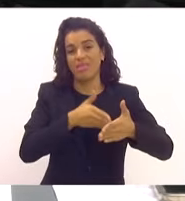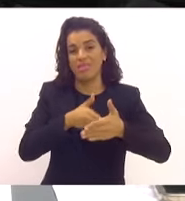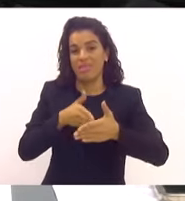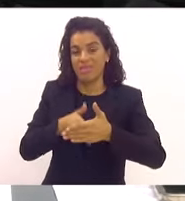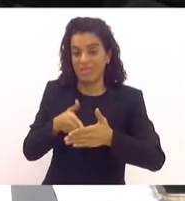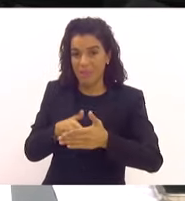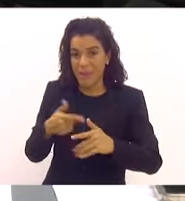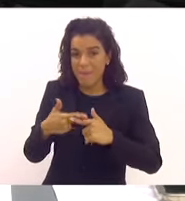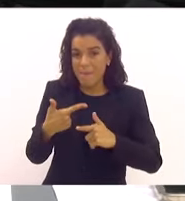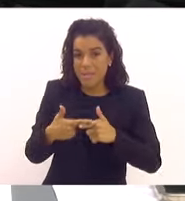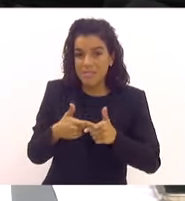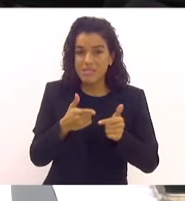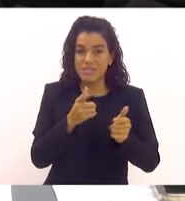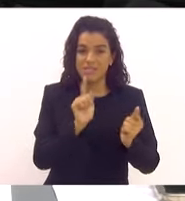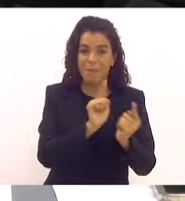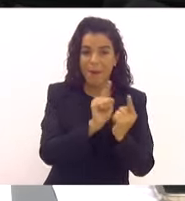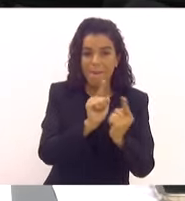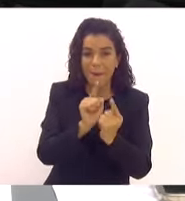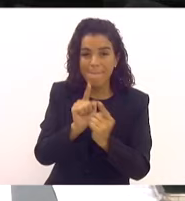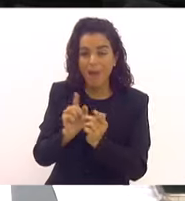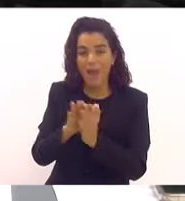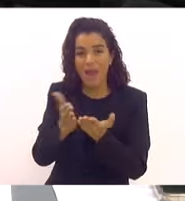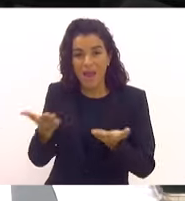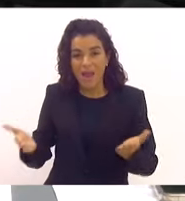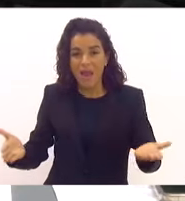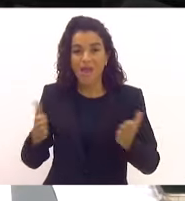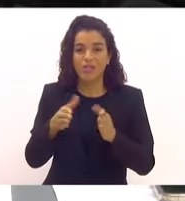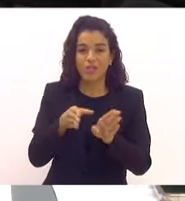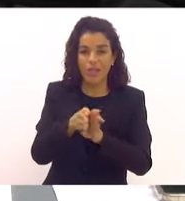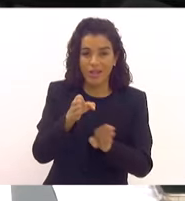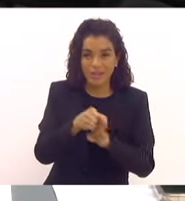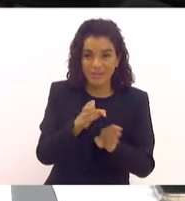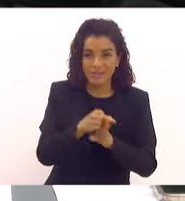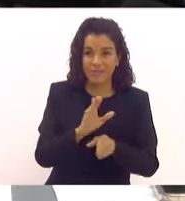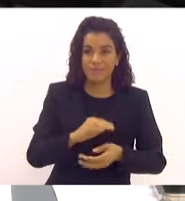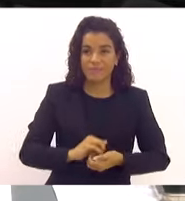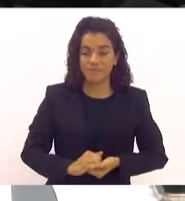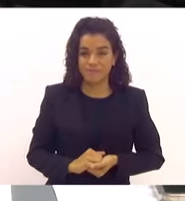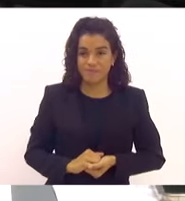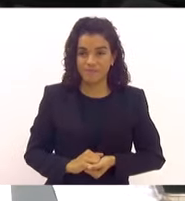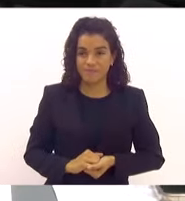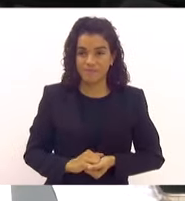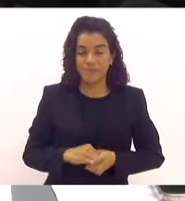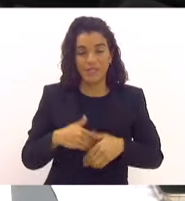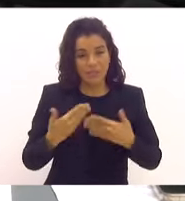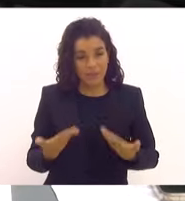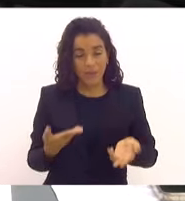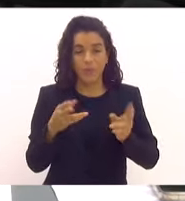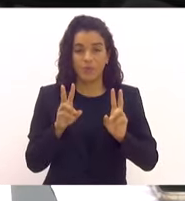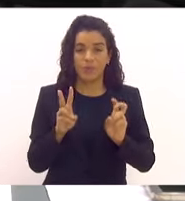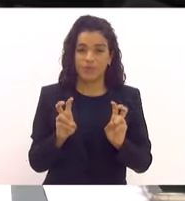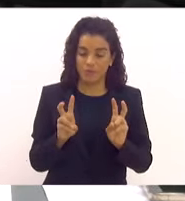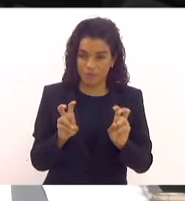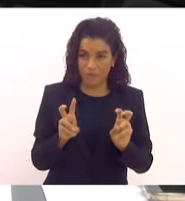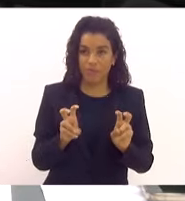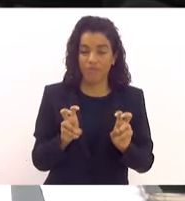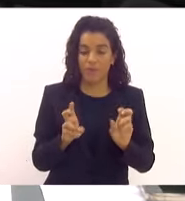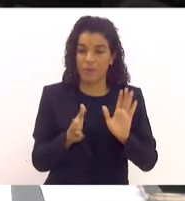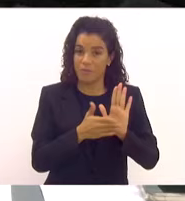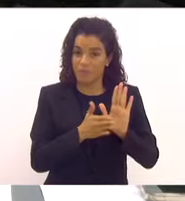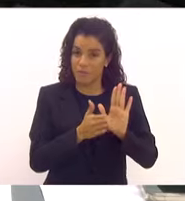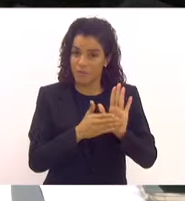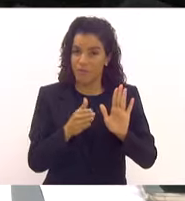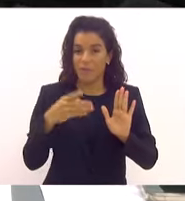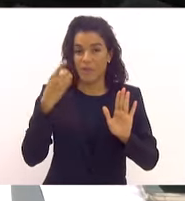precisa de consulta, de caderneta, de orientações, etc. Então, o tema proposto pela deputada